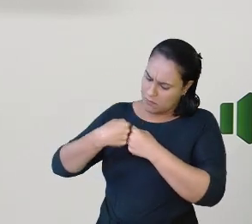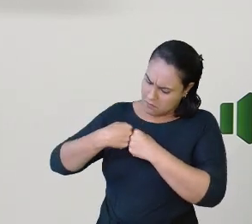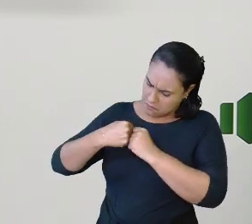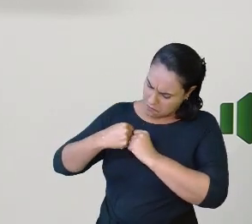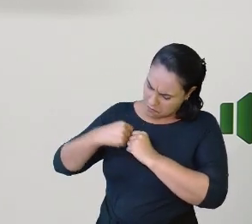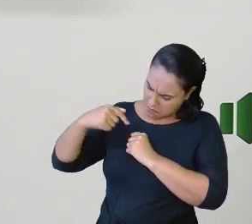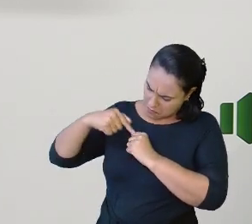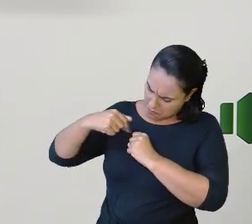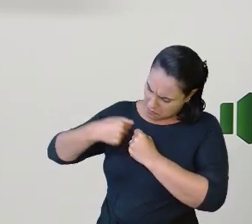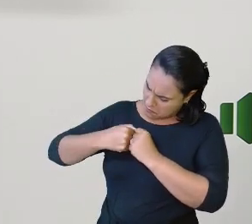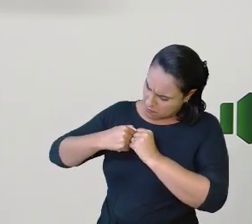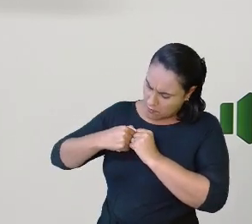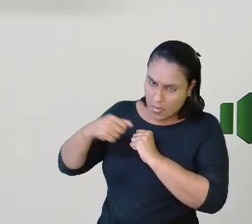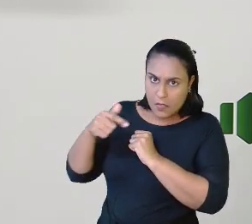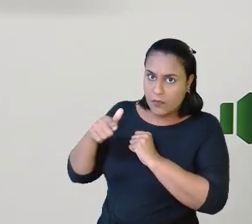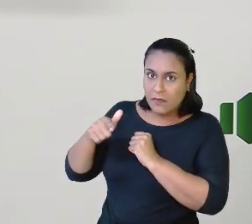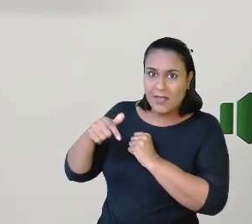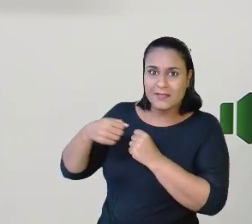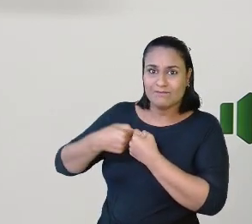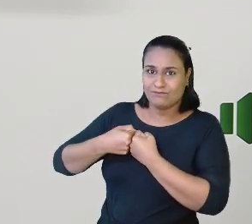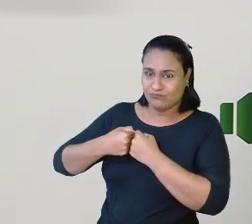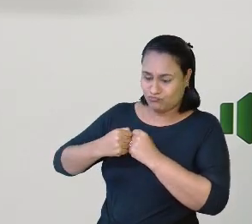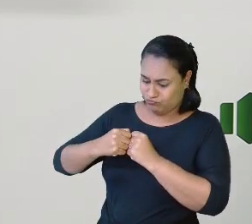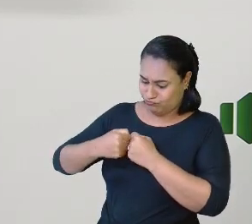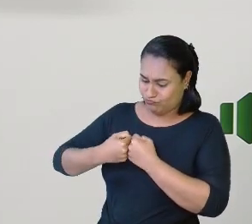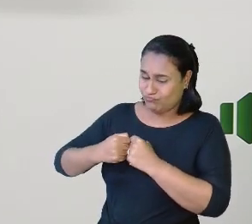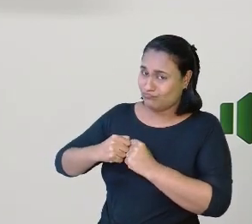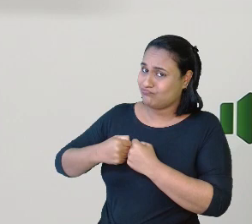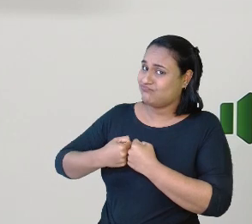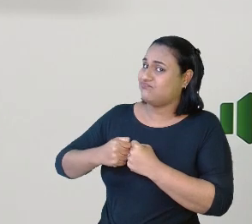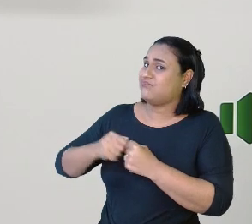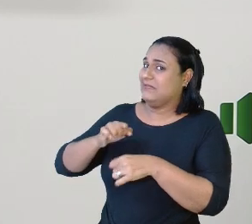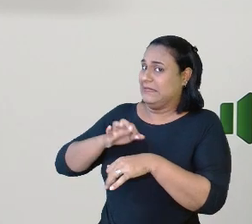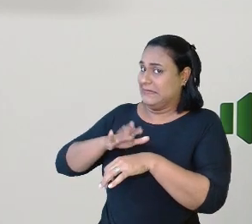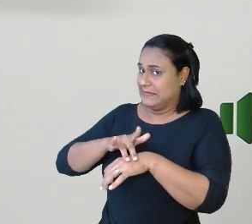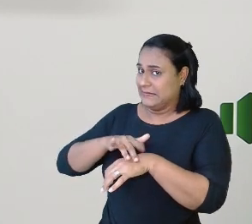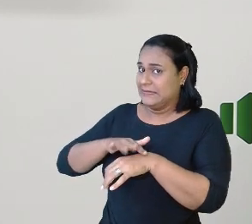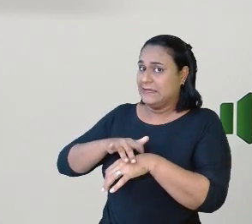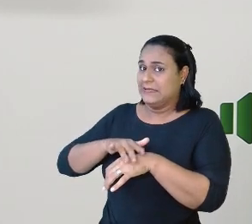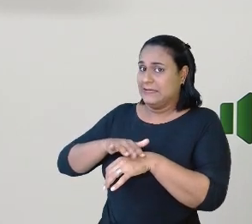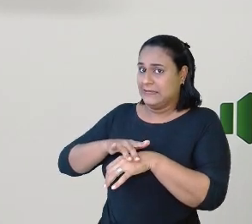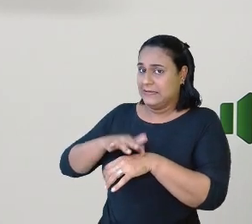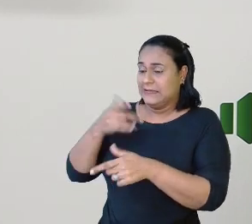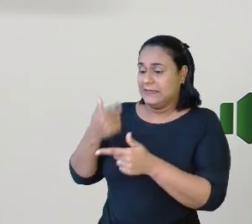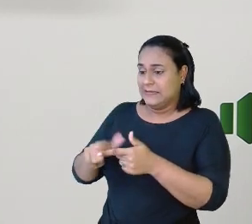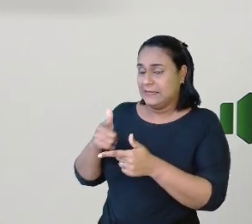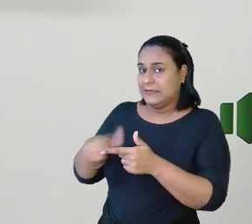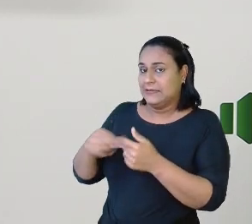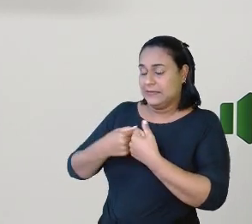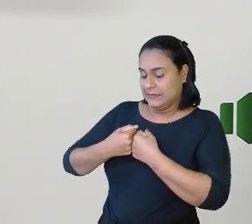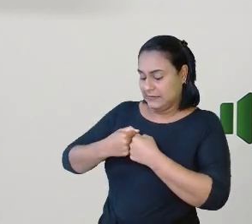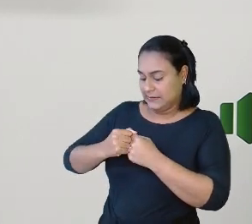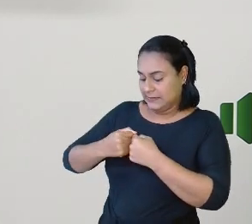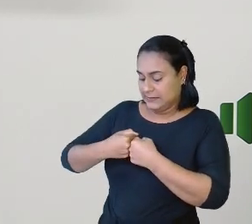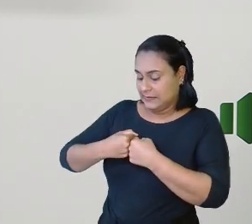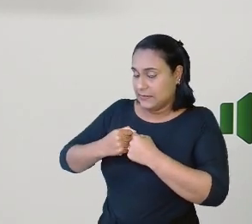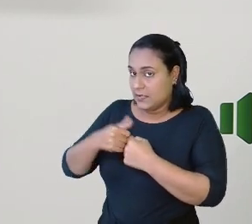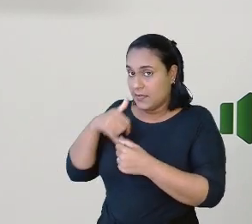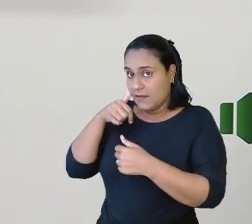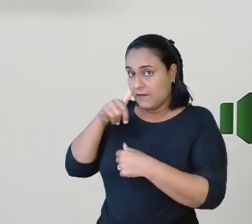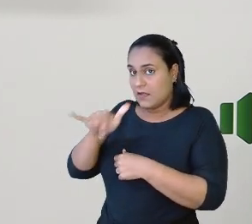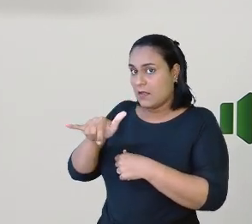ó, pode haver um desgaste. E para evitar esse desgaste, nas articulações,